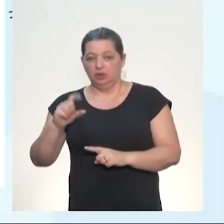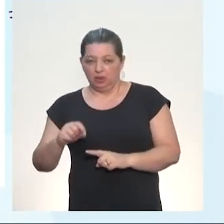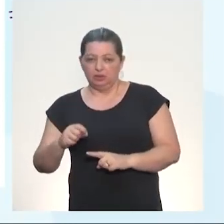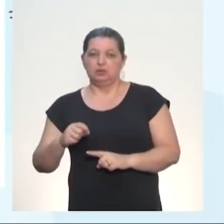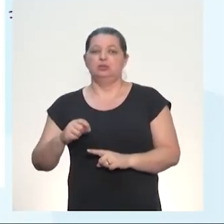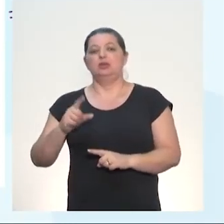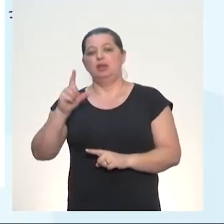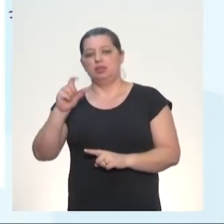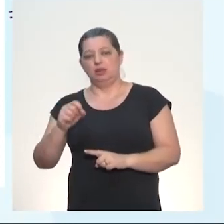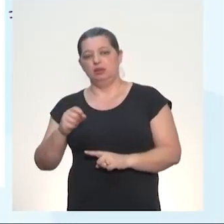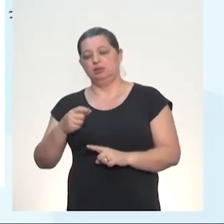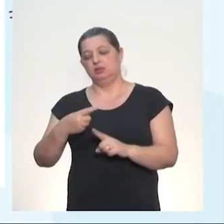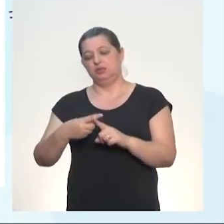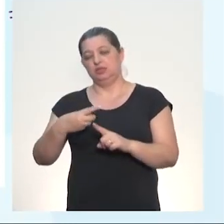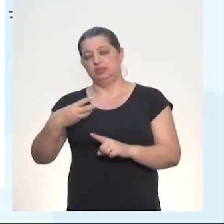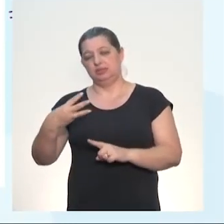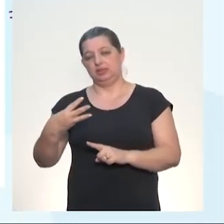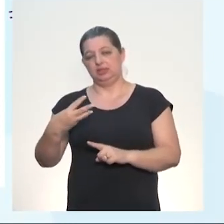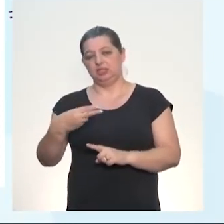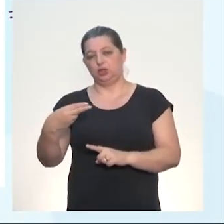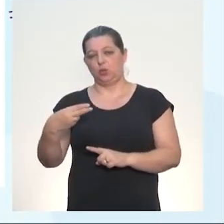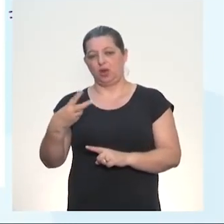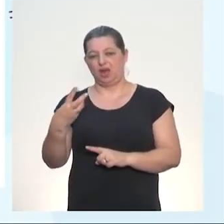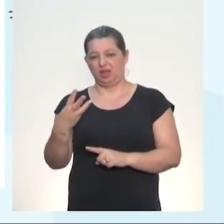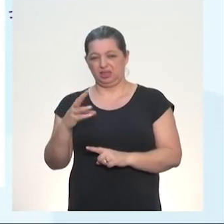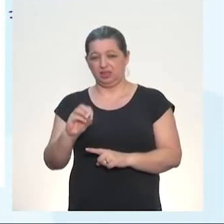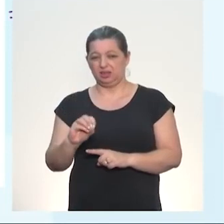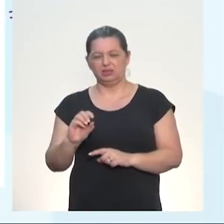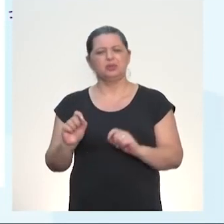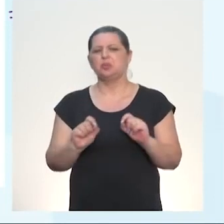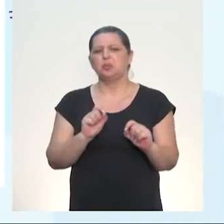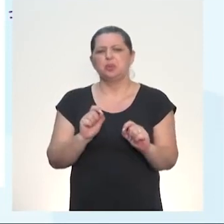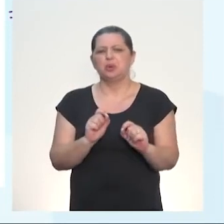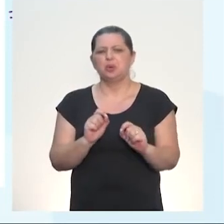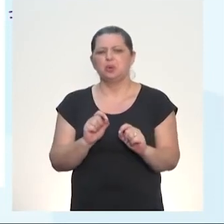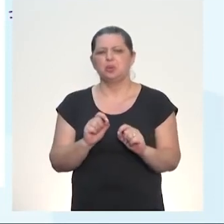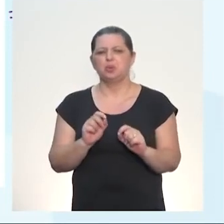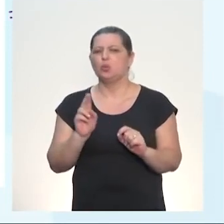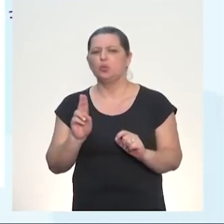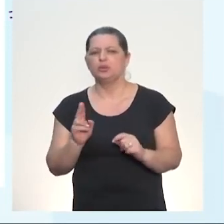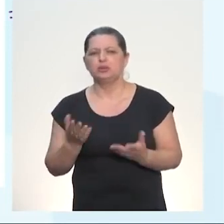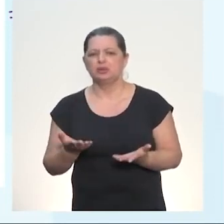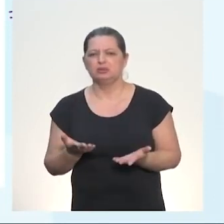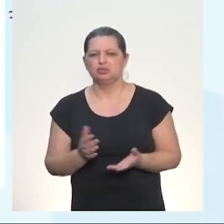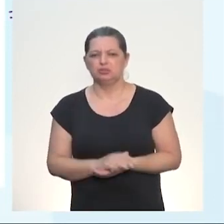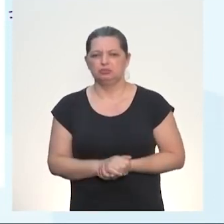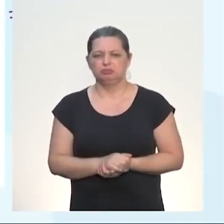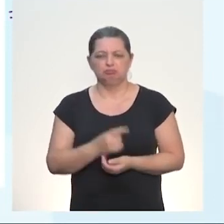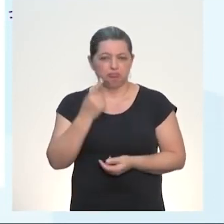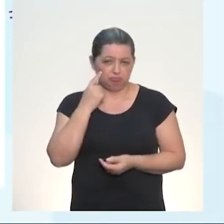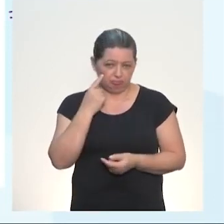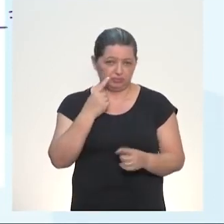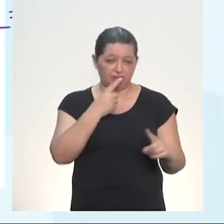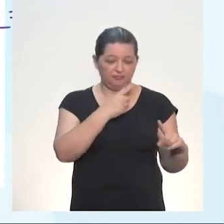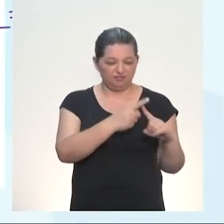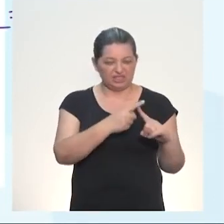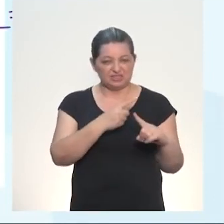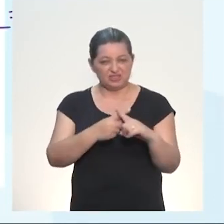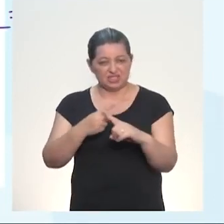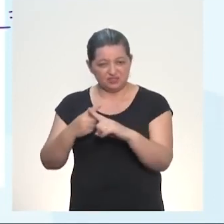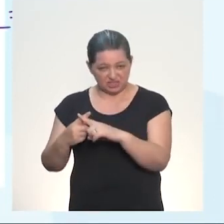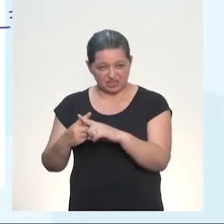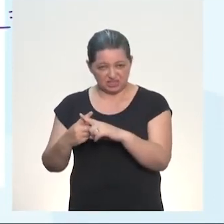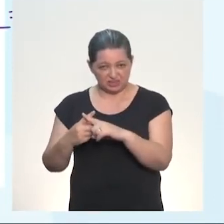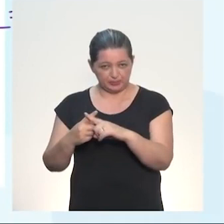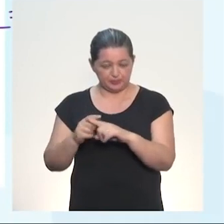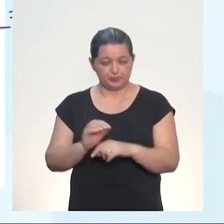vezes 3 vai dar 30. Aí você fala, tá, e qual é a unidade, professora? Você não fez metros vezes metros vezes metros?